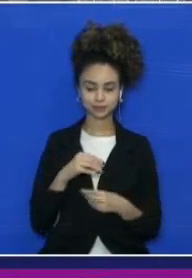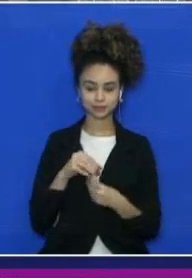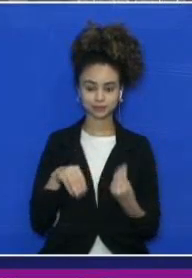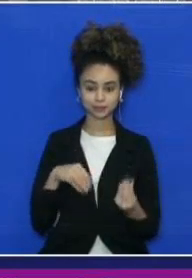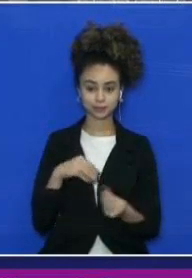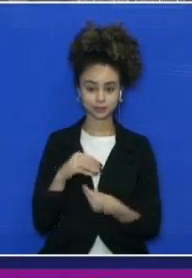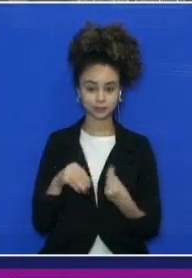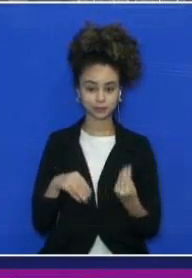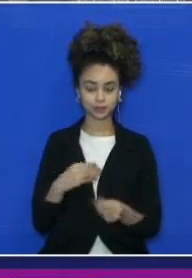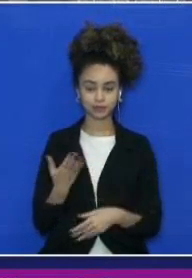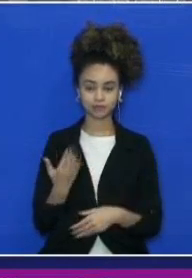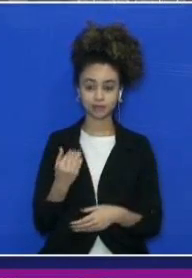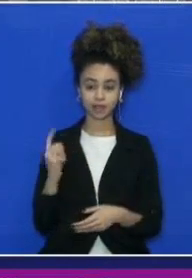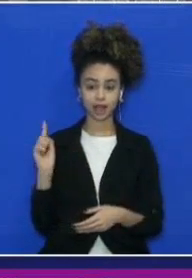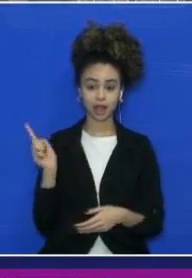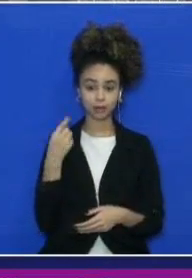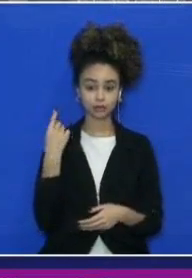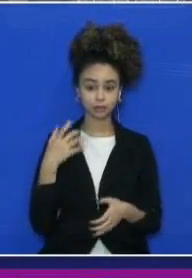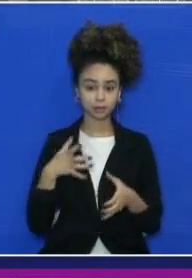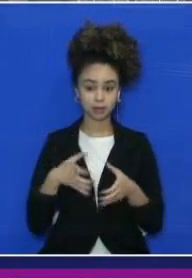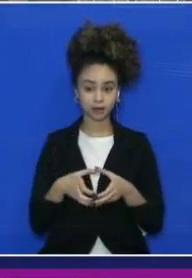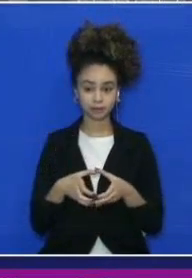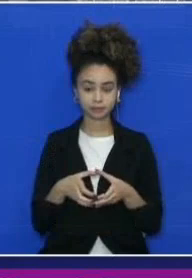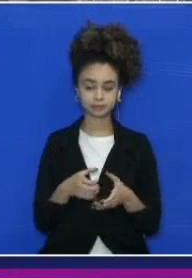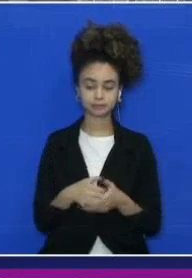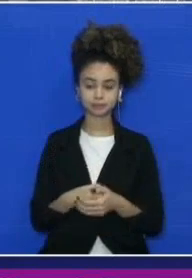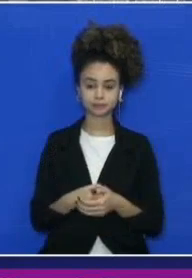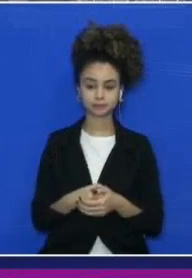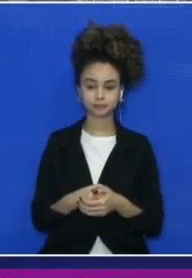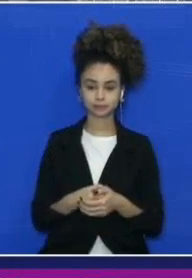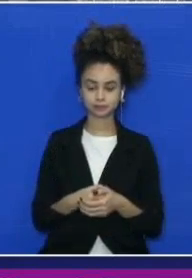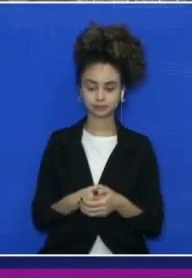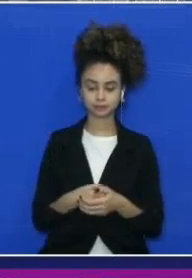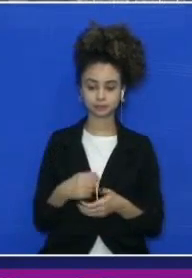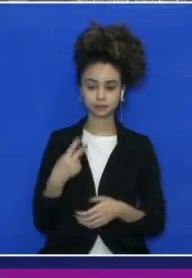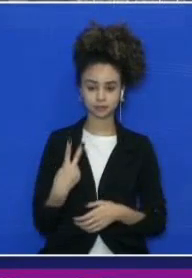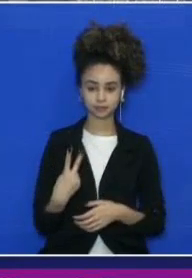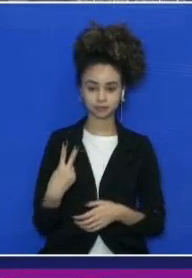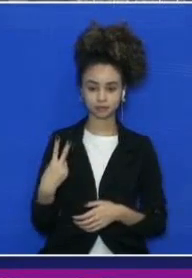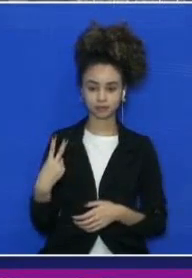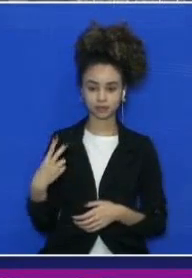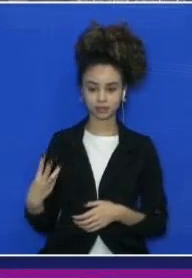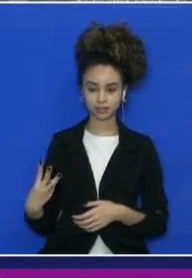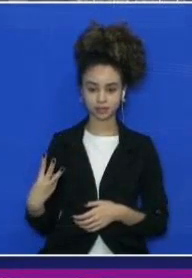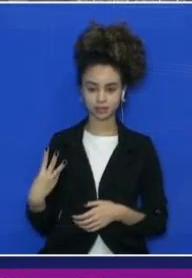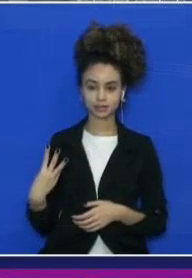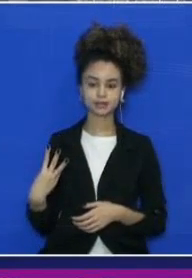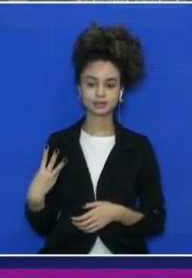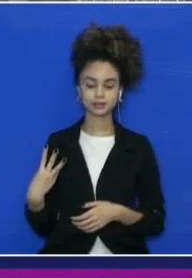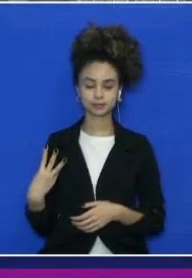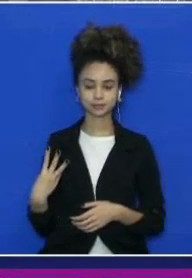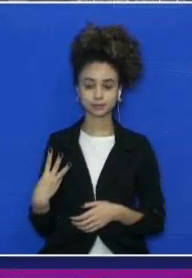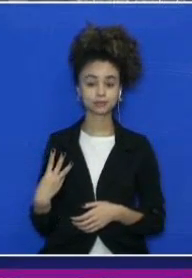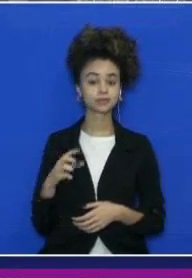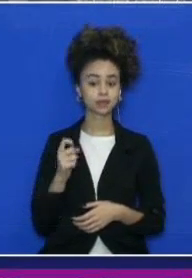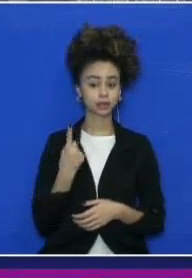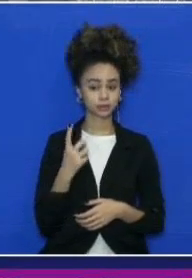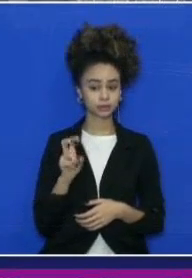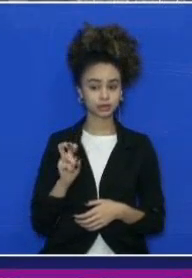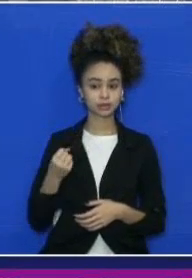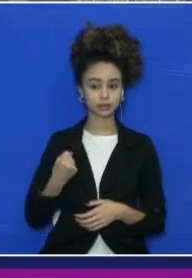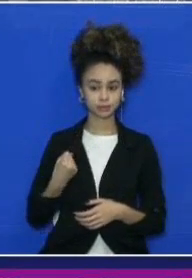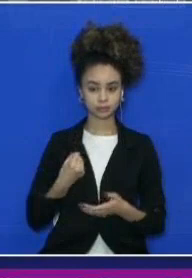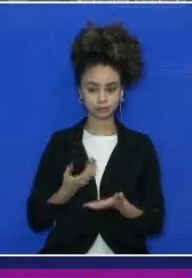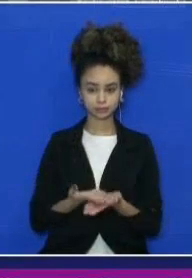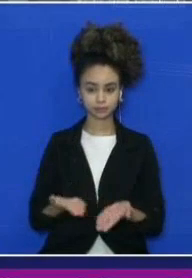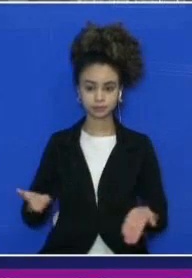Globo girando, vem chegando, última bola, 23, número 23, fechamos as 15 dezenas da Loto Fácil,